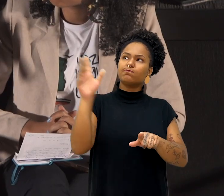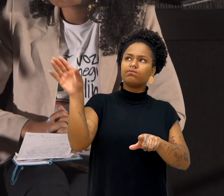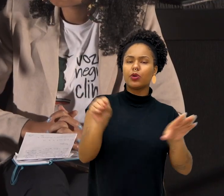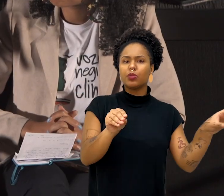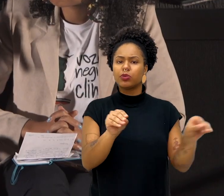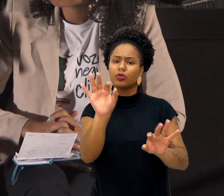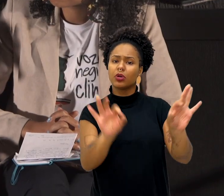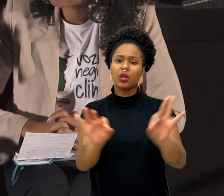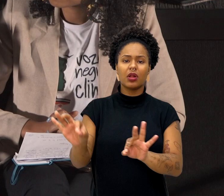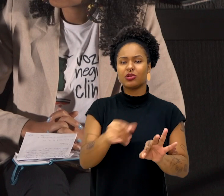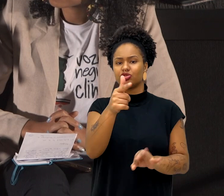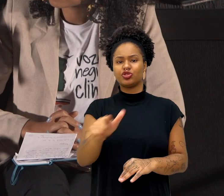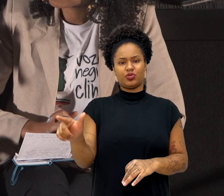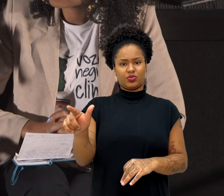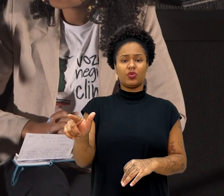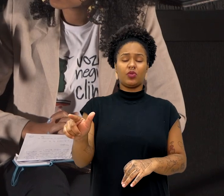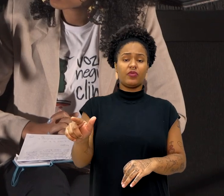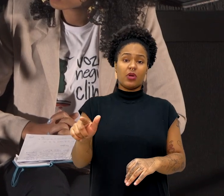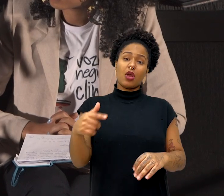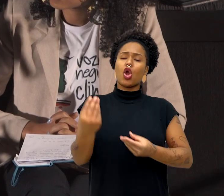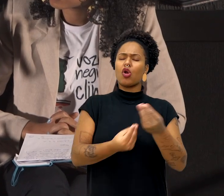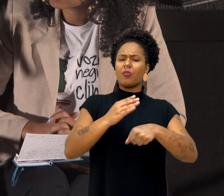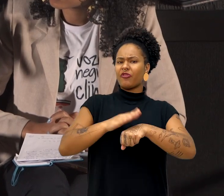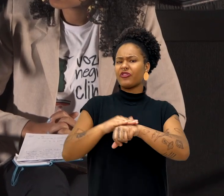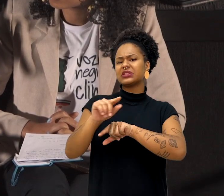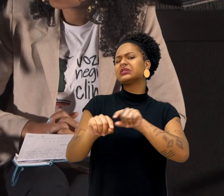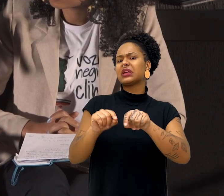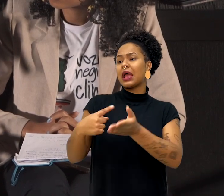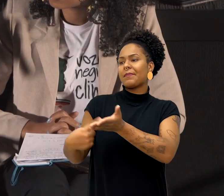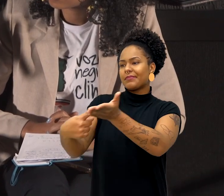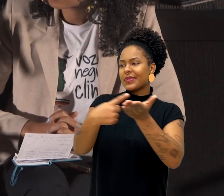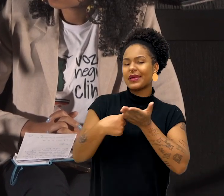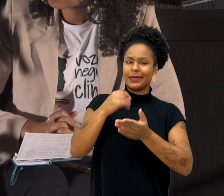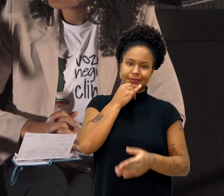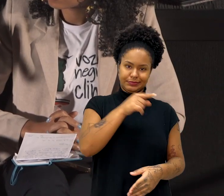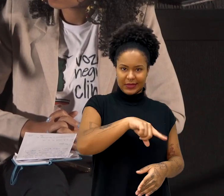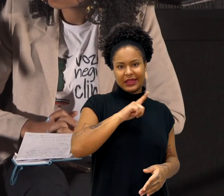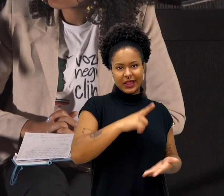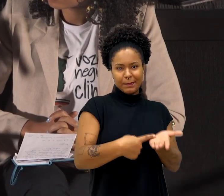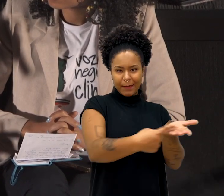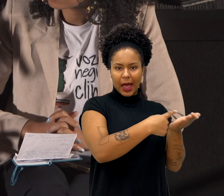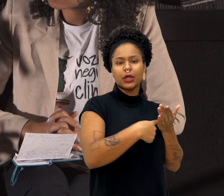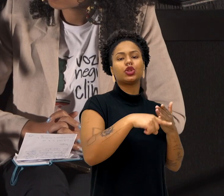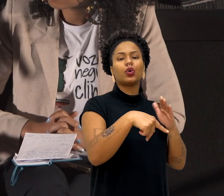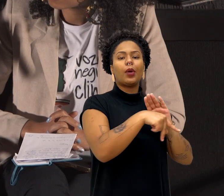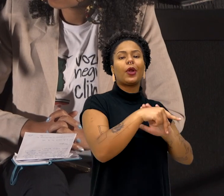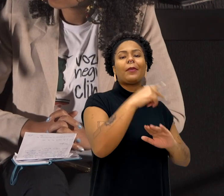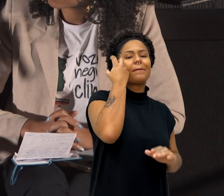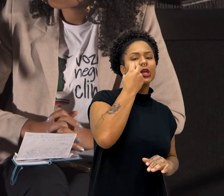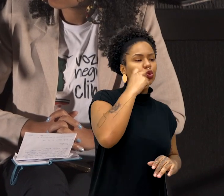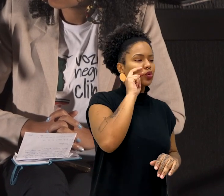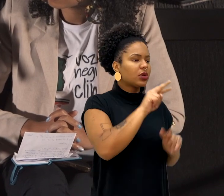remontar. E, para fazer isso, esse pacto narcísico da branquitude vai precisar sair